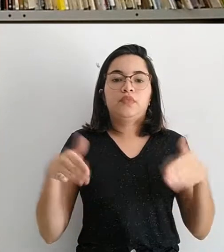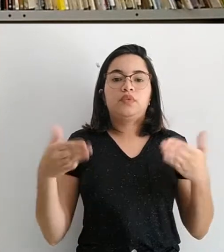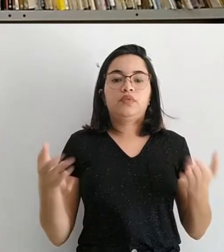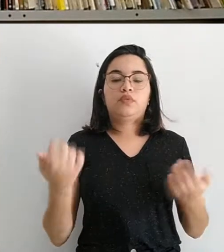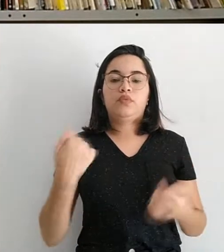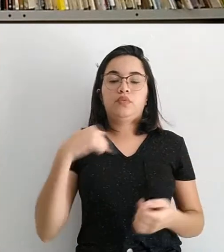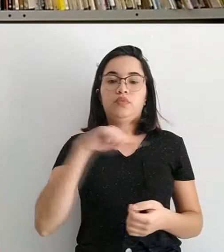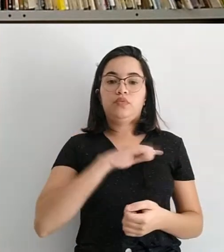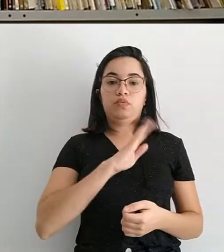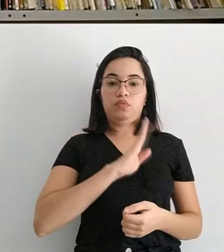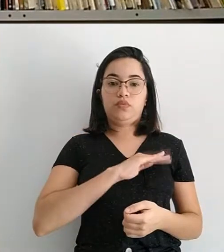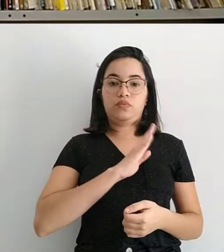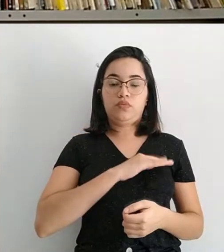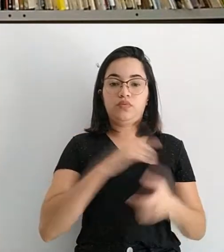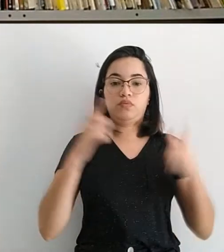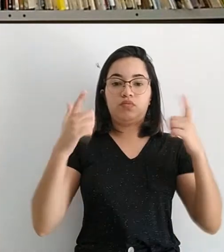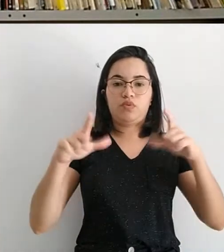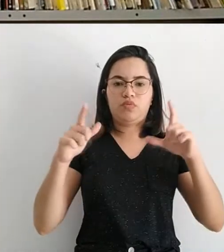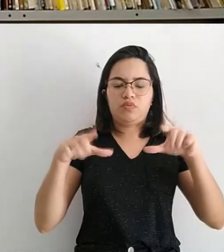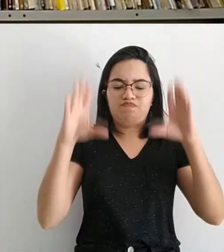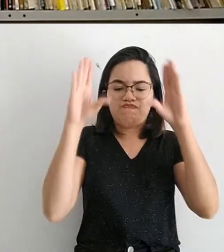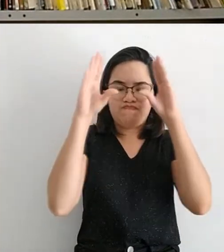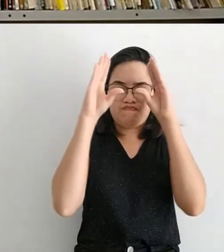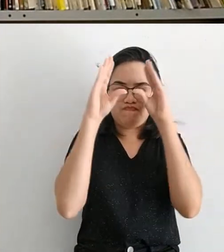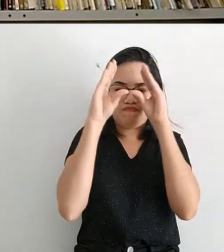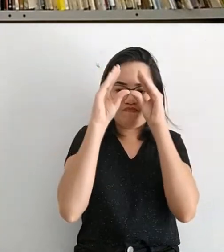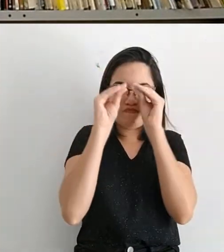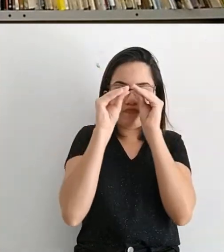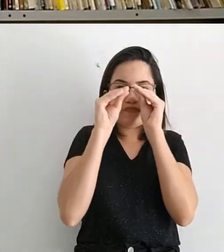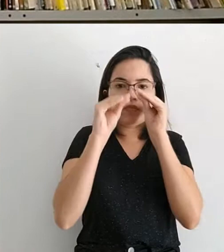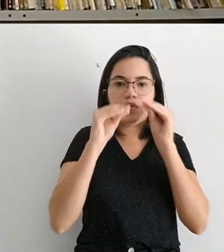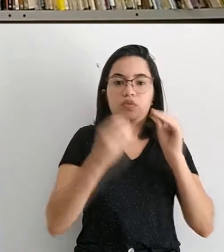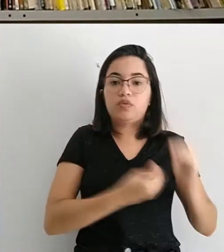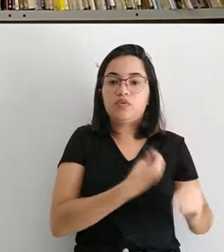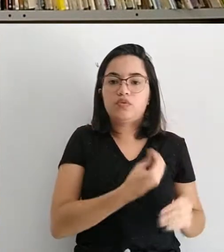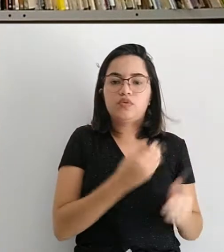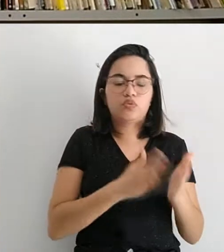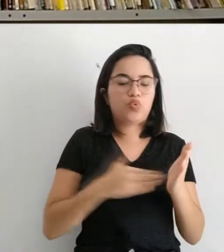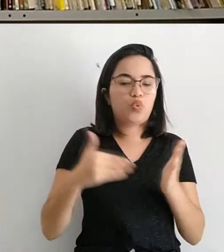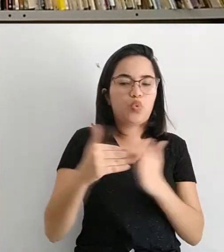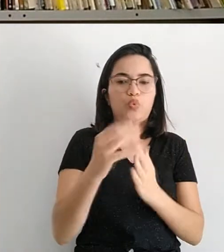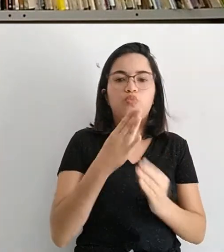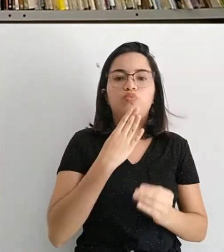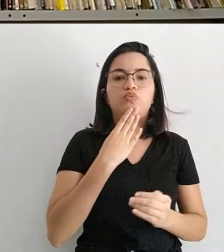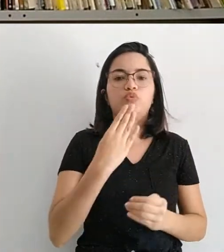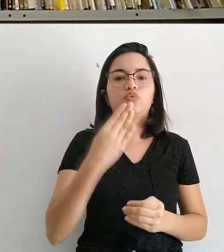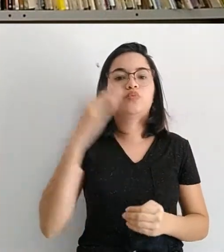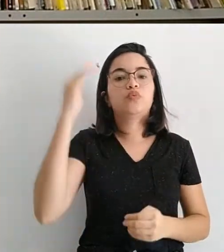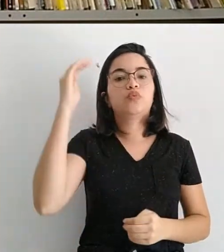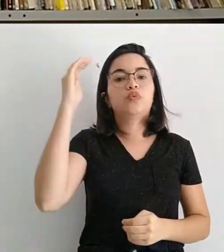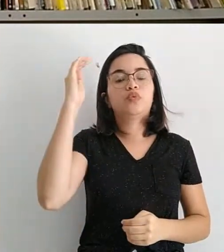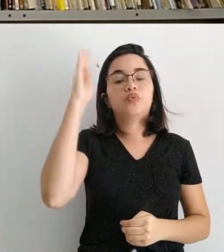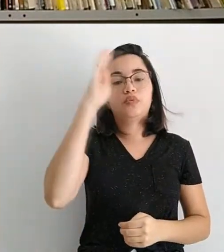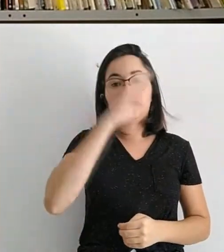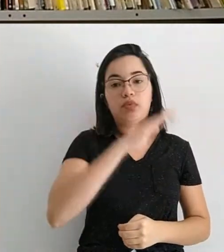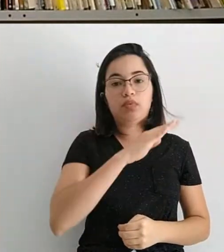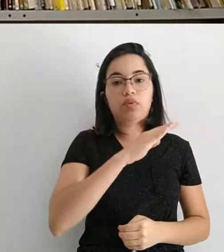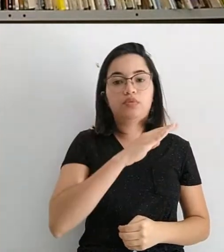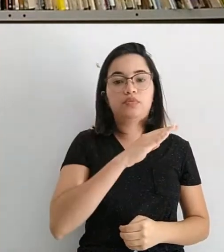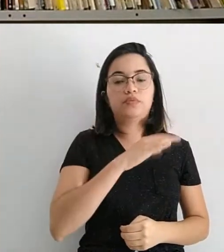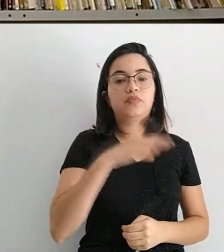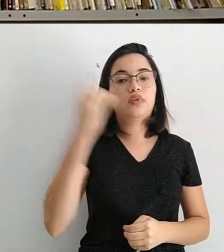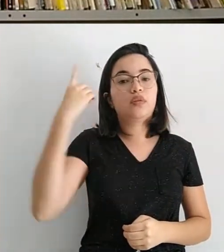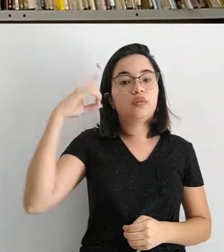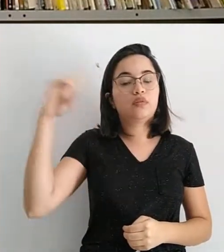nosso coração é um lugar obscuro, onde existe todo tipo de maldade, e Deus